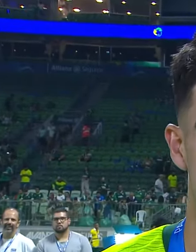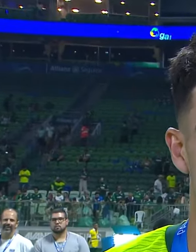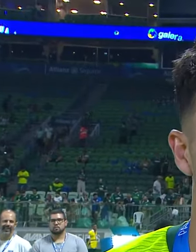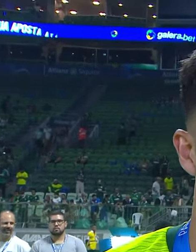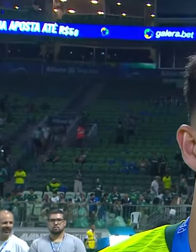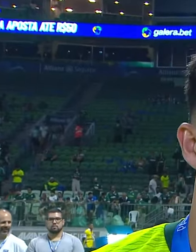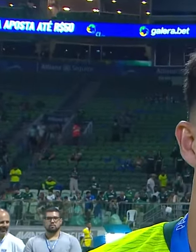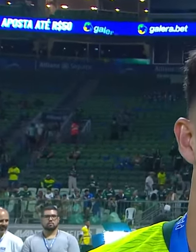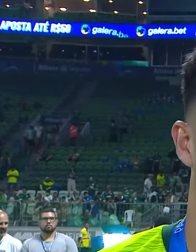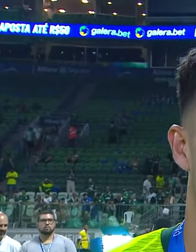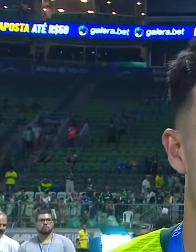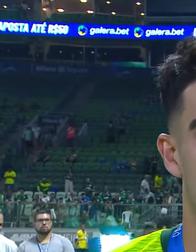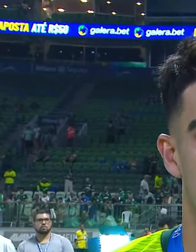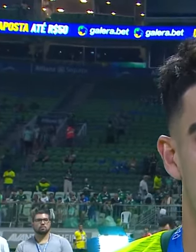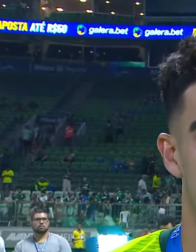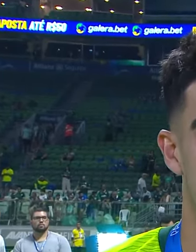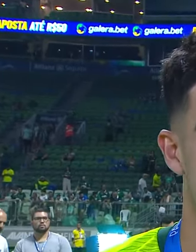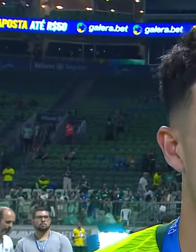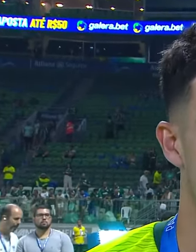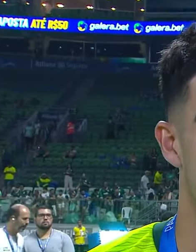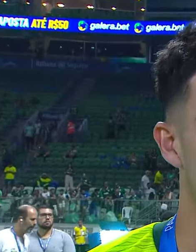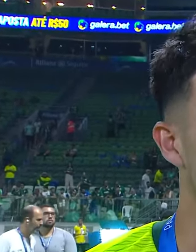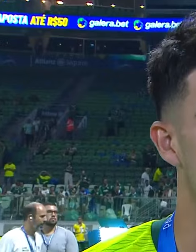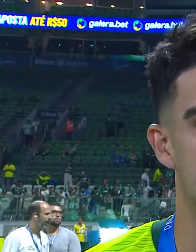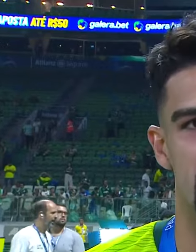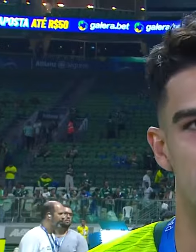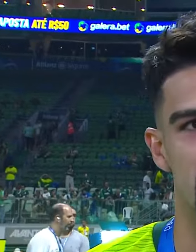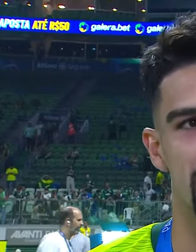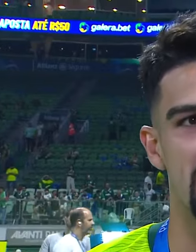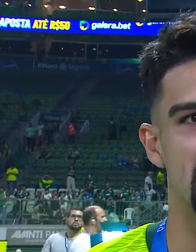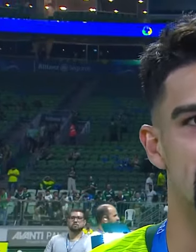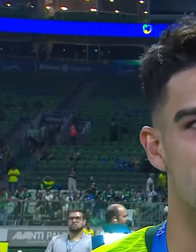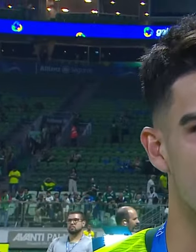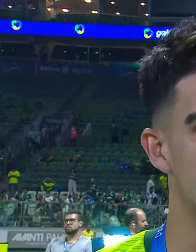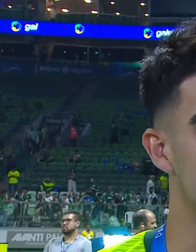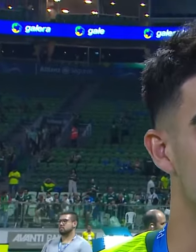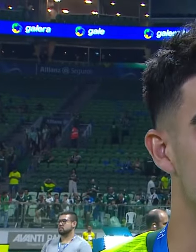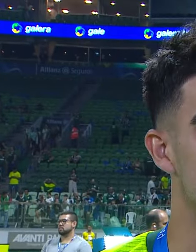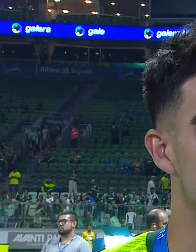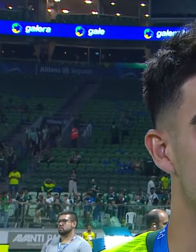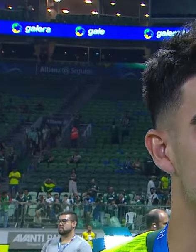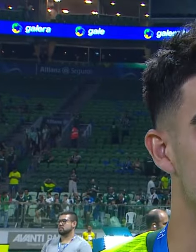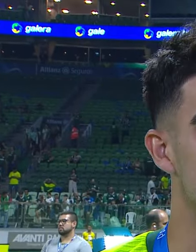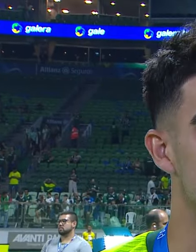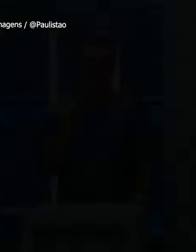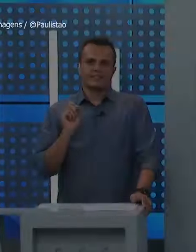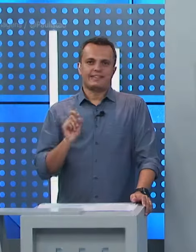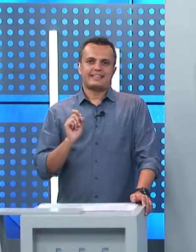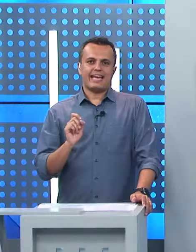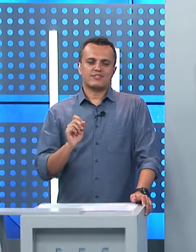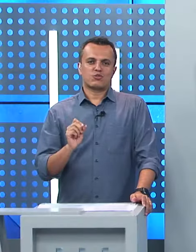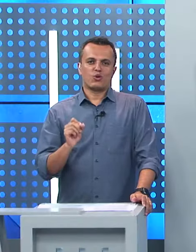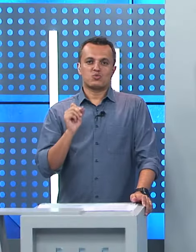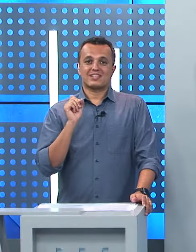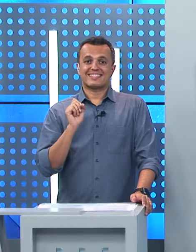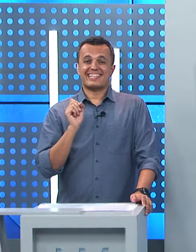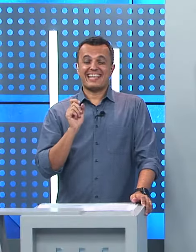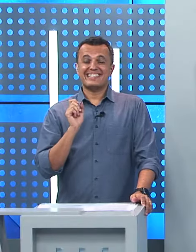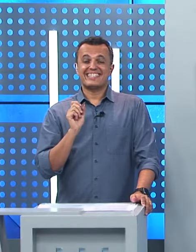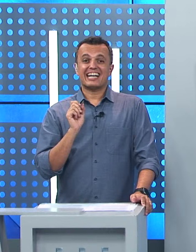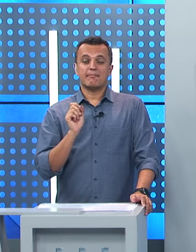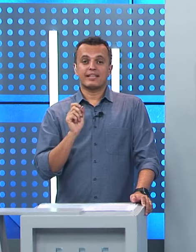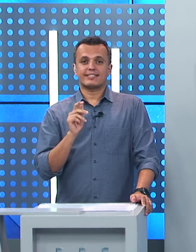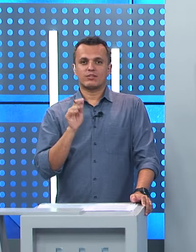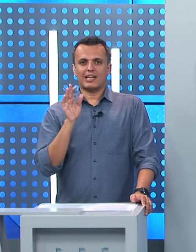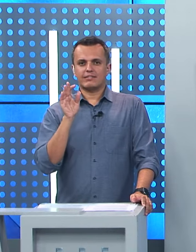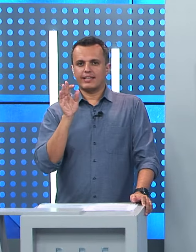né? Que foi esse ano para mim. E muito feliz por todo mundo. 10 gols, 6